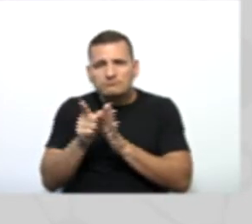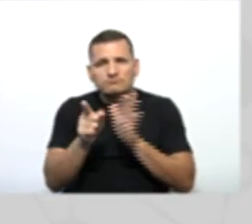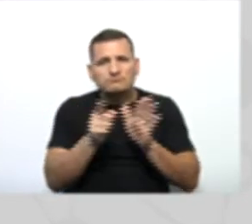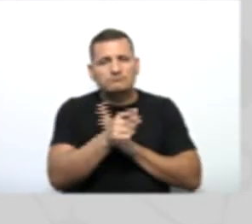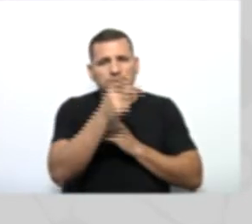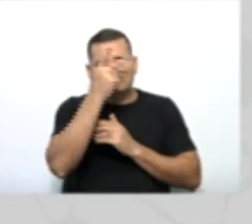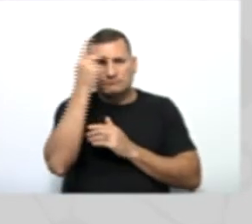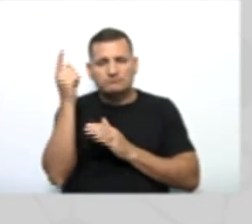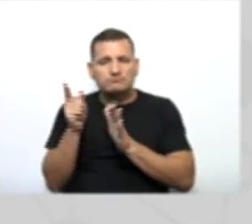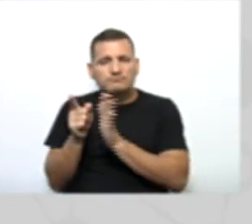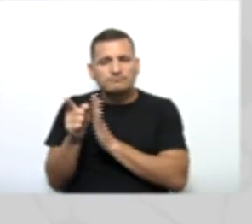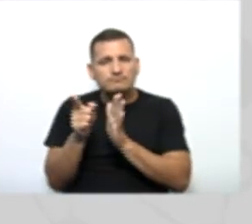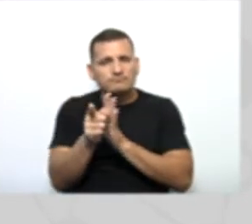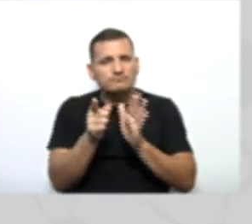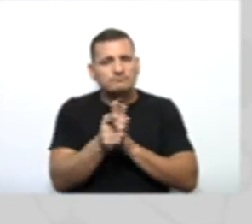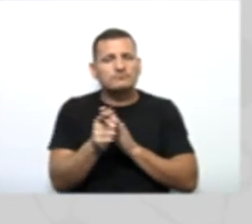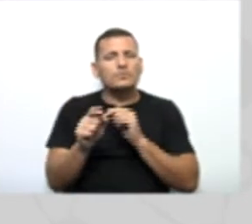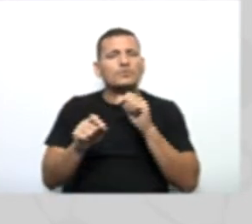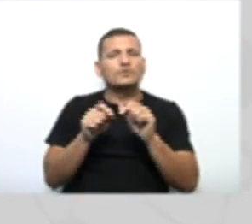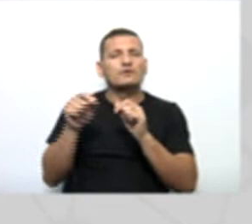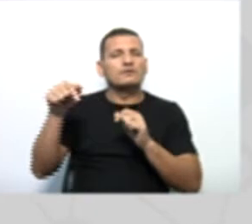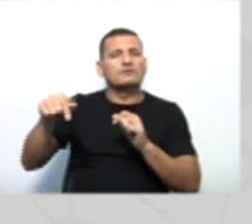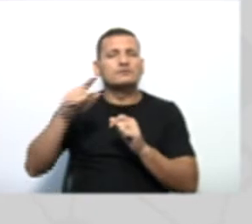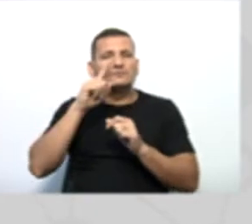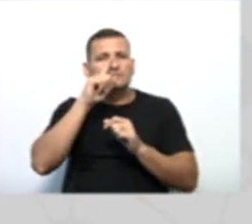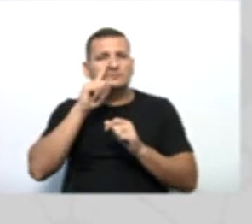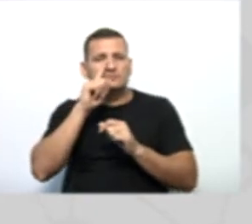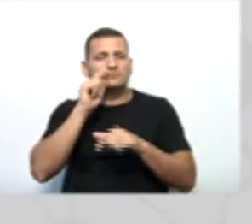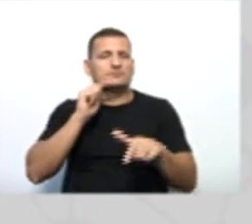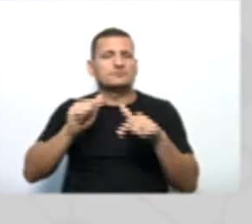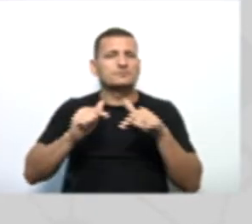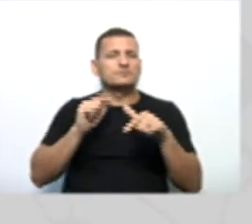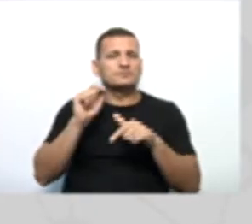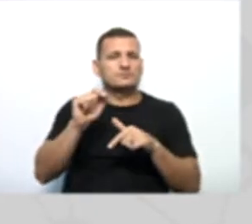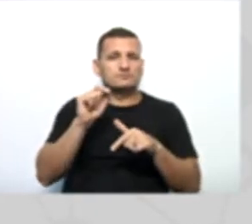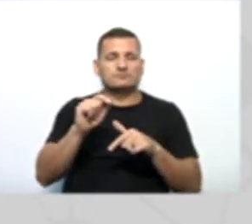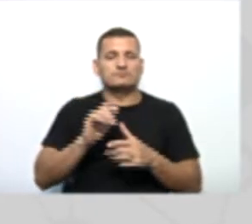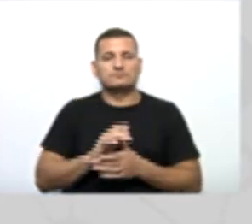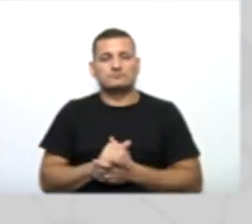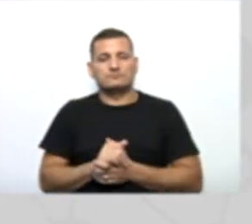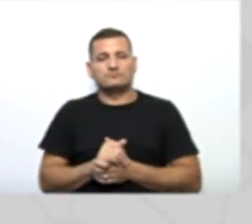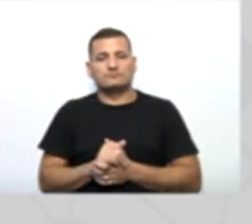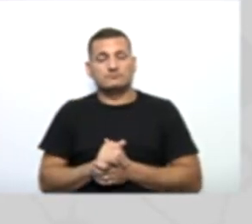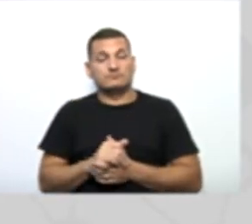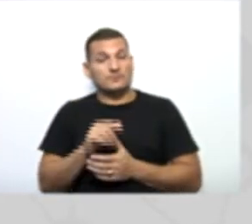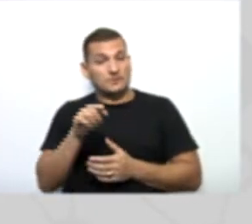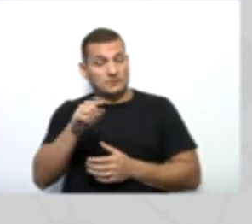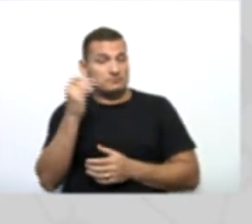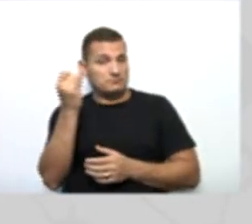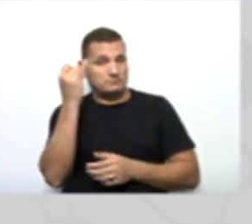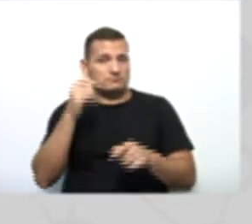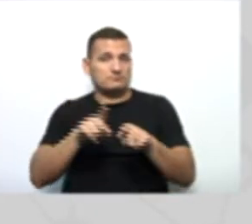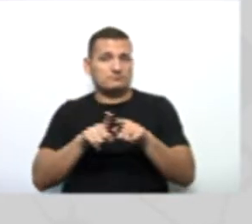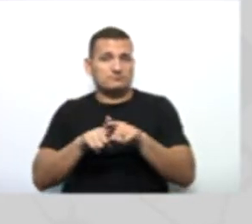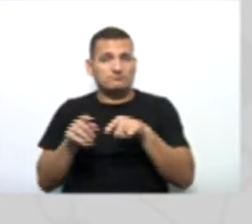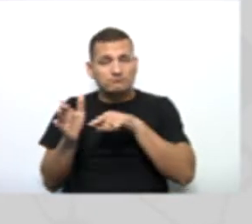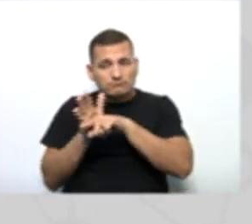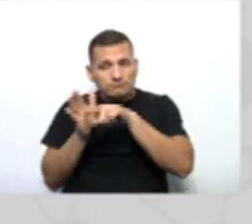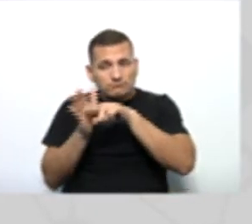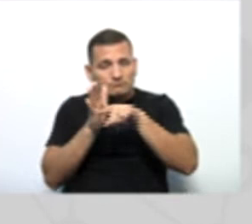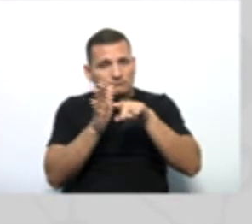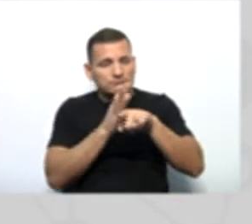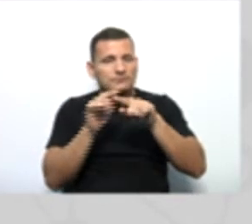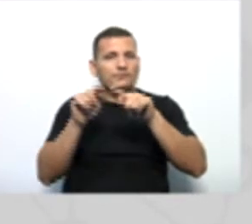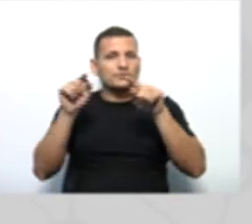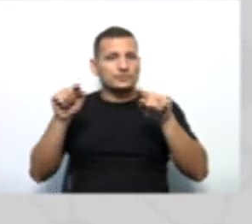de situações de riscos de acidente de trabalho. Sobre esse assunto, é importante perguntar aos empregados, tá